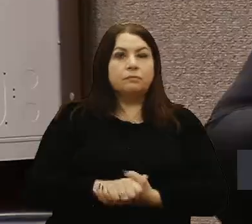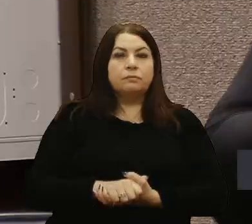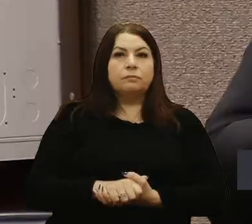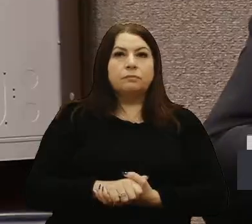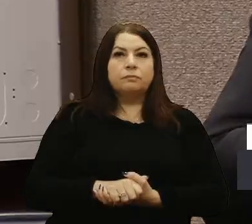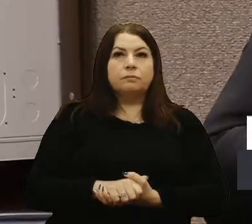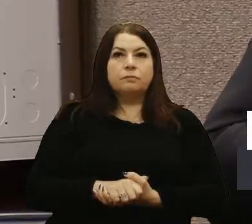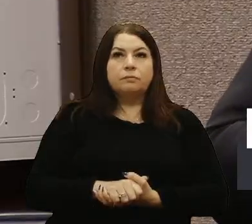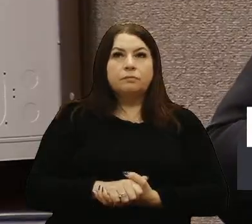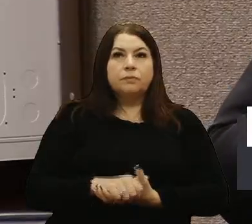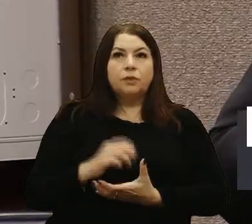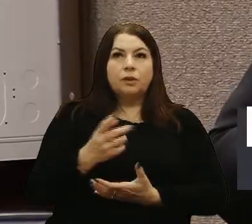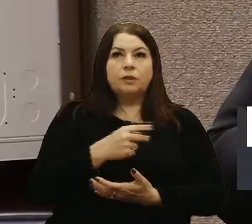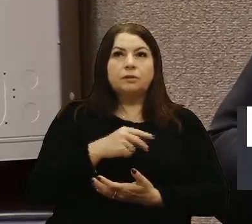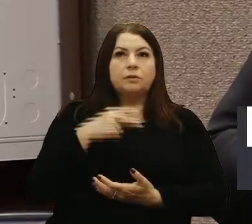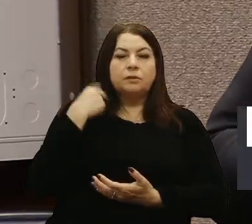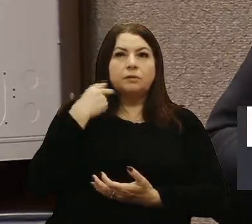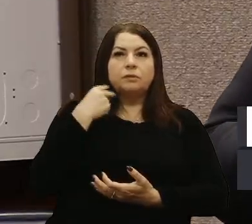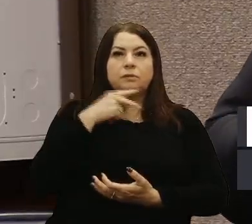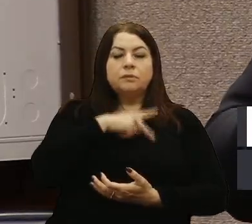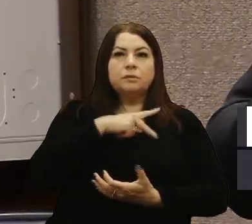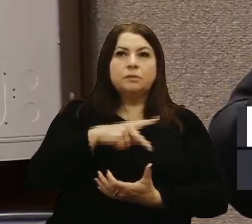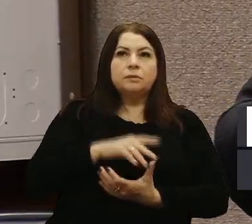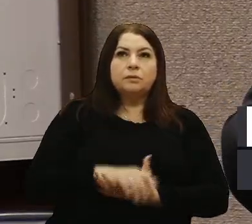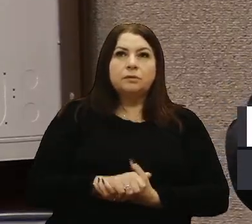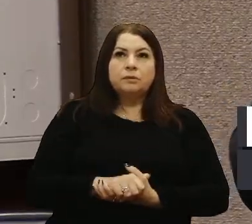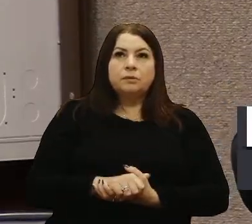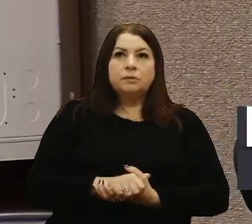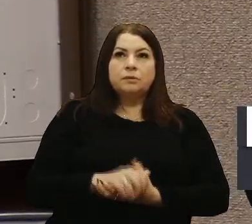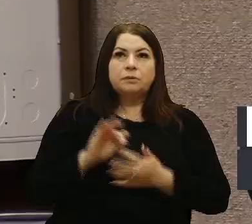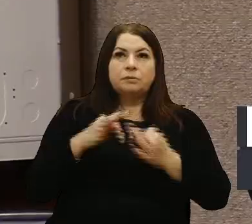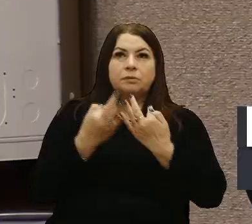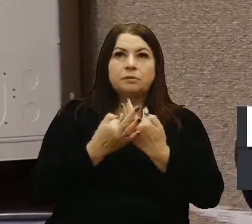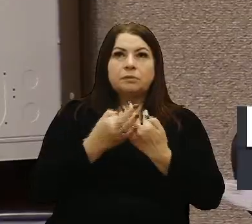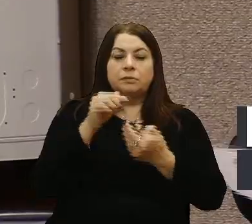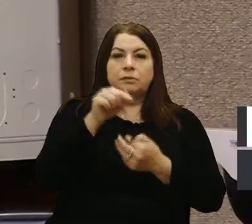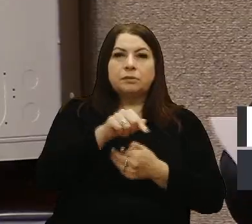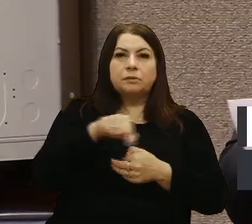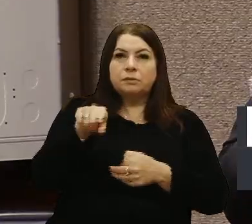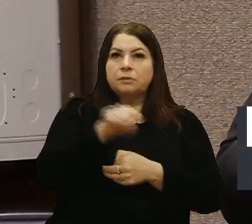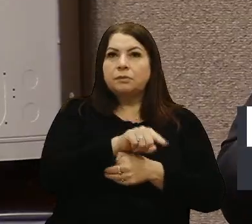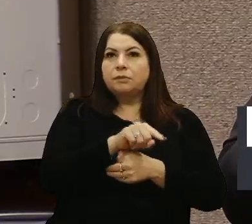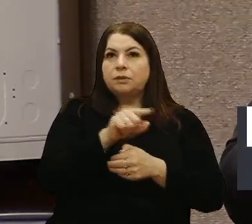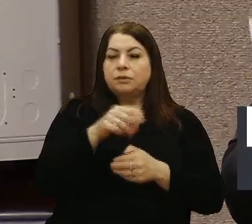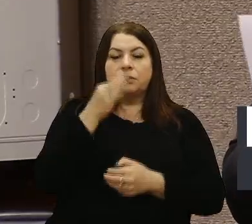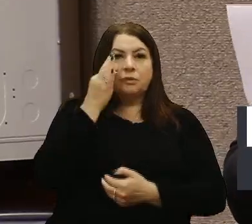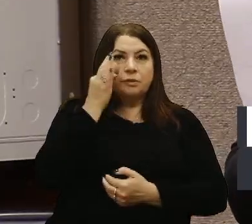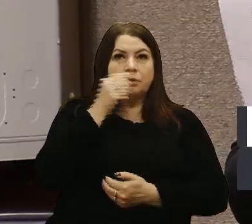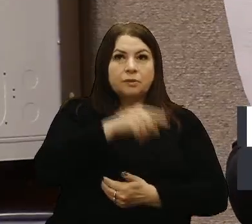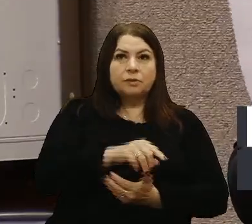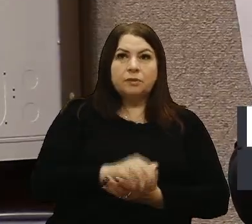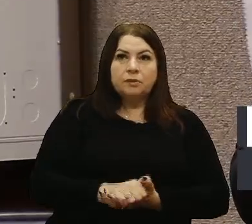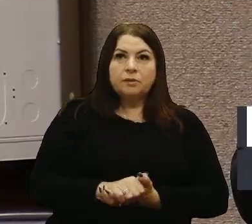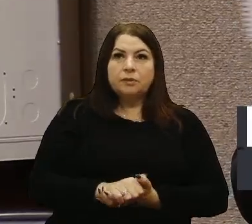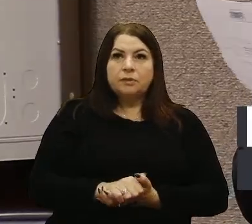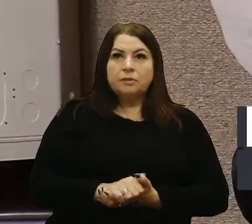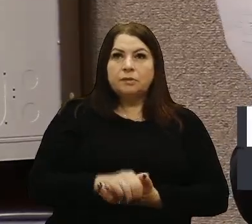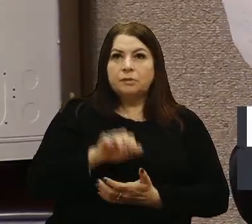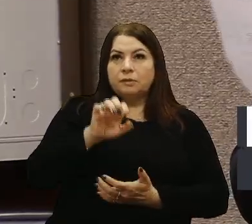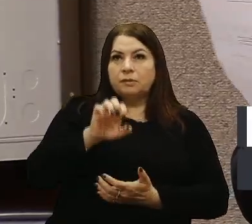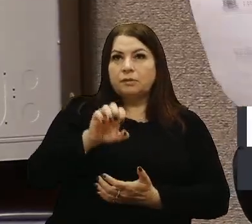Bom, presidente, nobres pares, família que está aqui presente, né, o